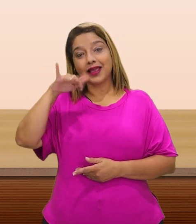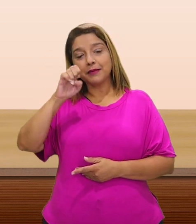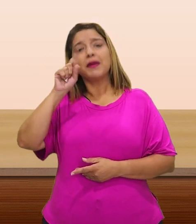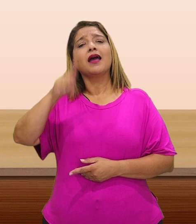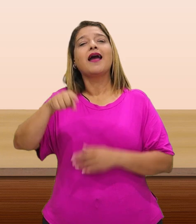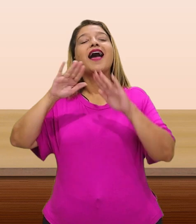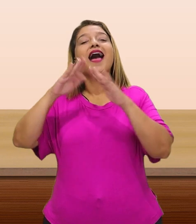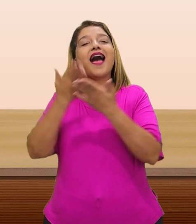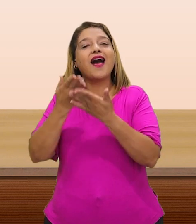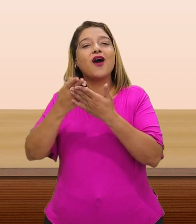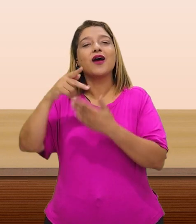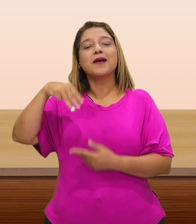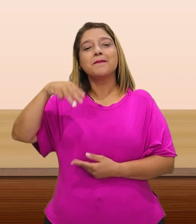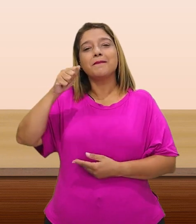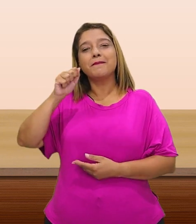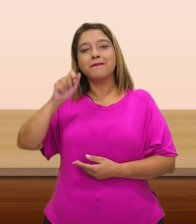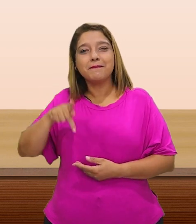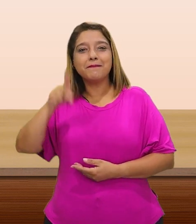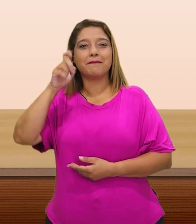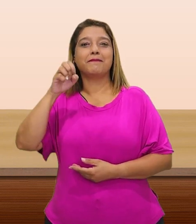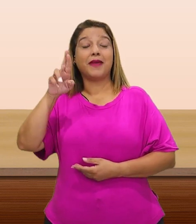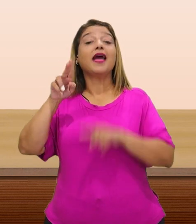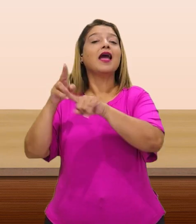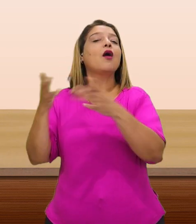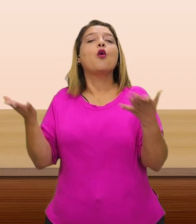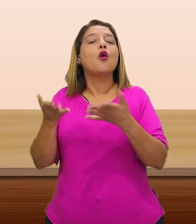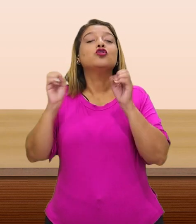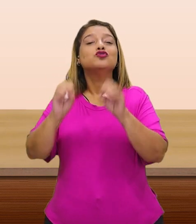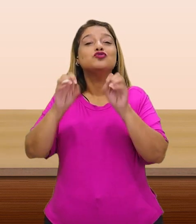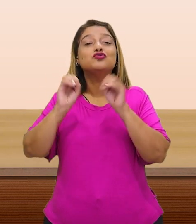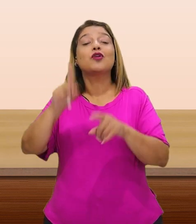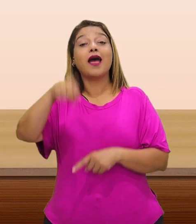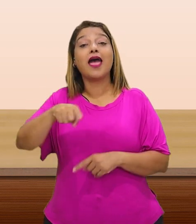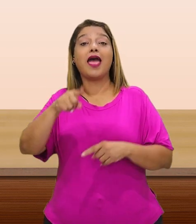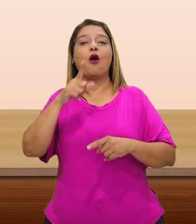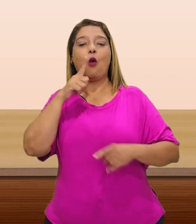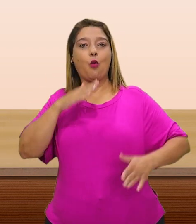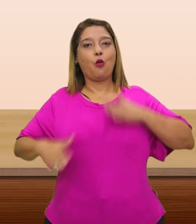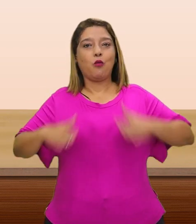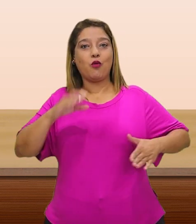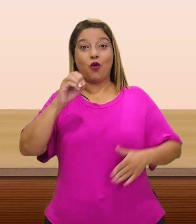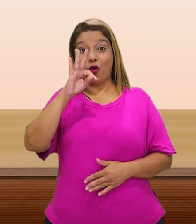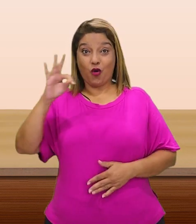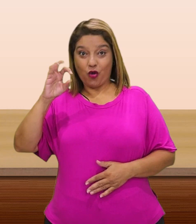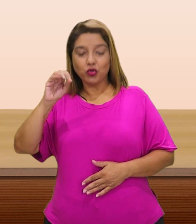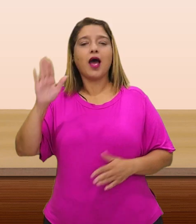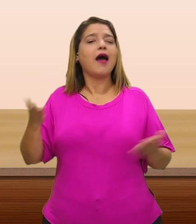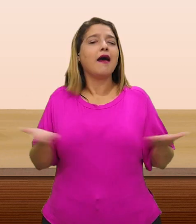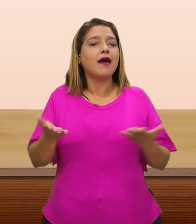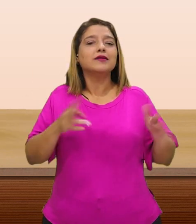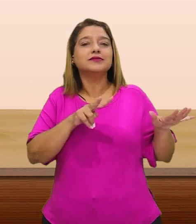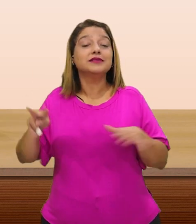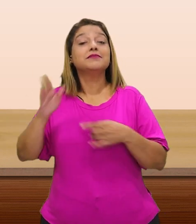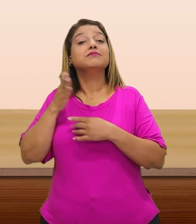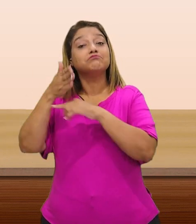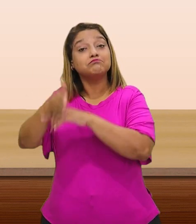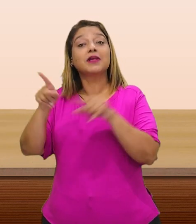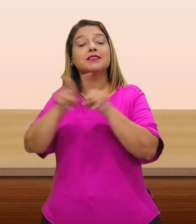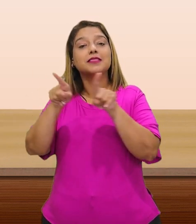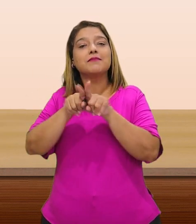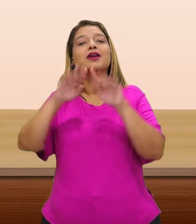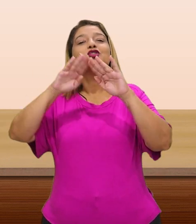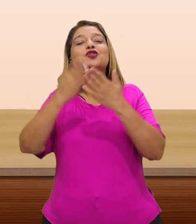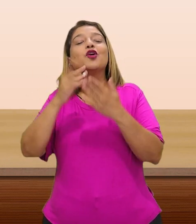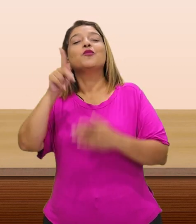Municipal Alice Coutinho, que nos ensinou a fazer o robô Otto. E nessa semana, vamos acompanhar o professor Max